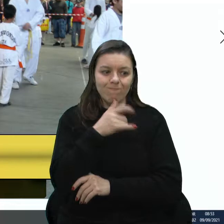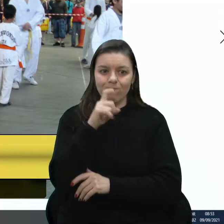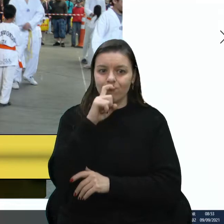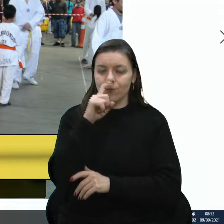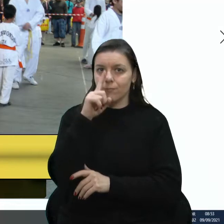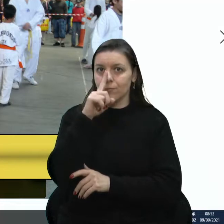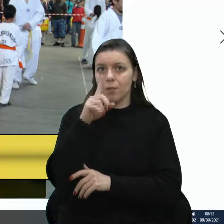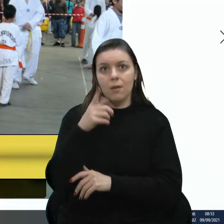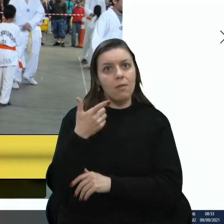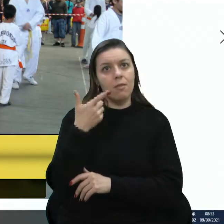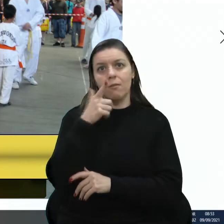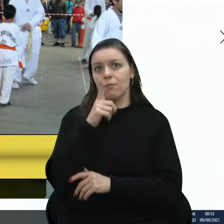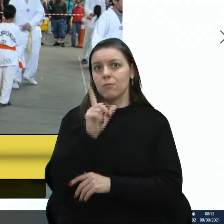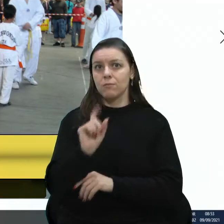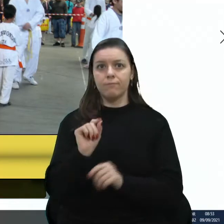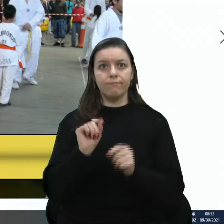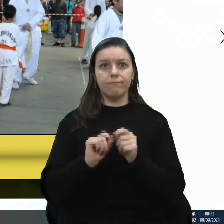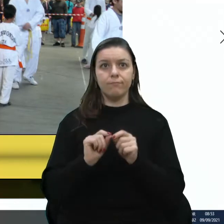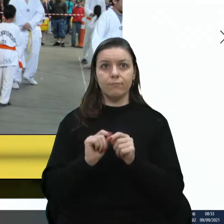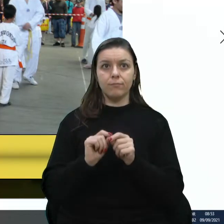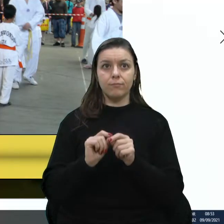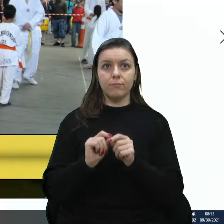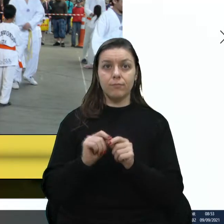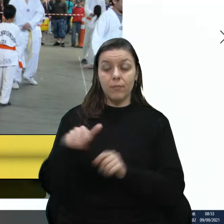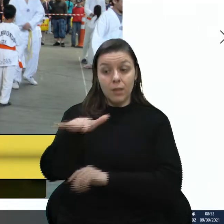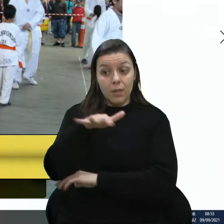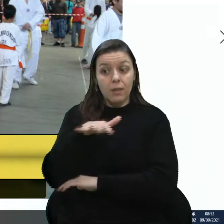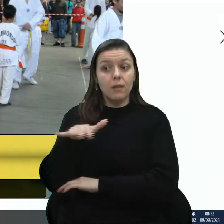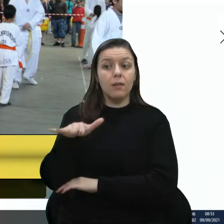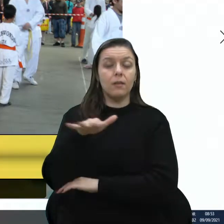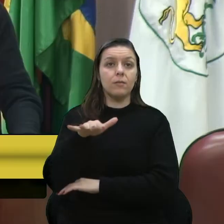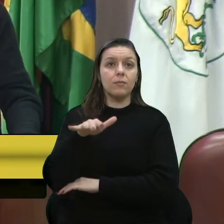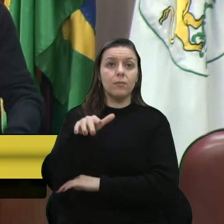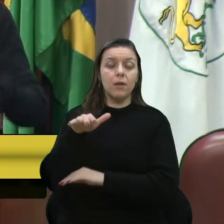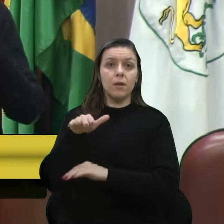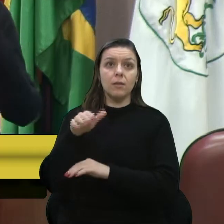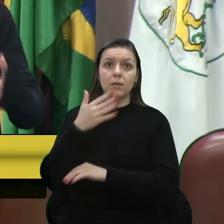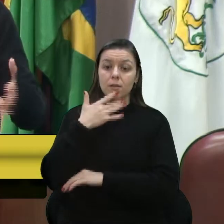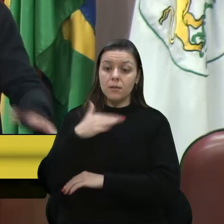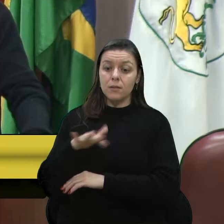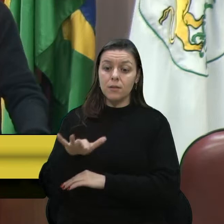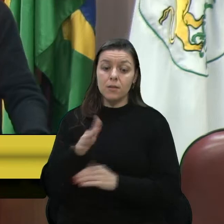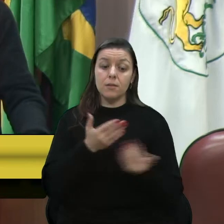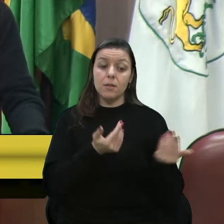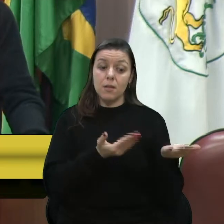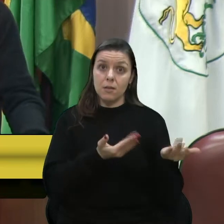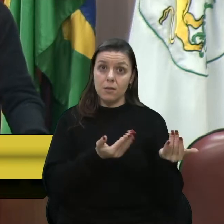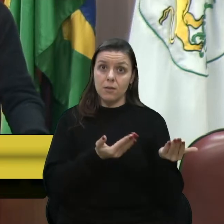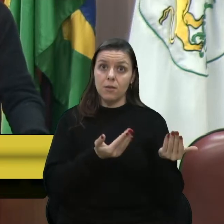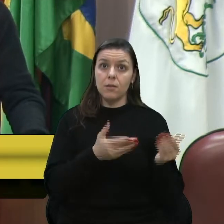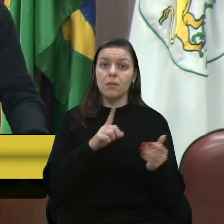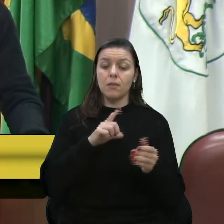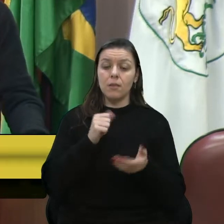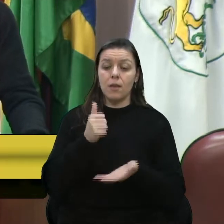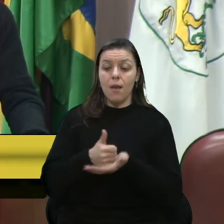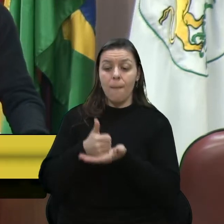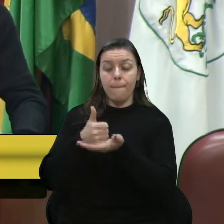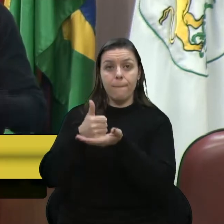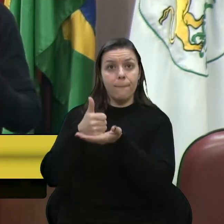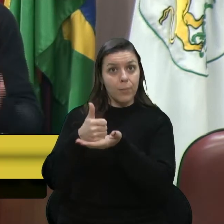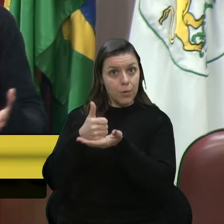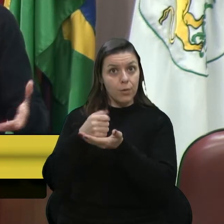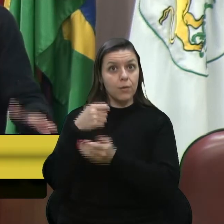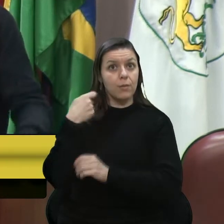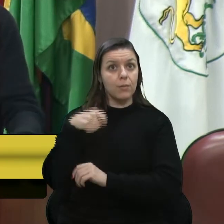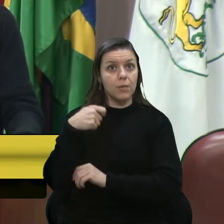não conseguem realizar isso. Mas, nesses espaços, as crianças e adolescentes poderão ter o apoio necessário